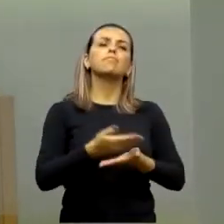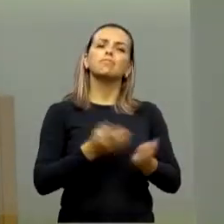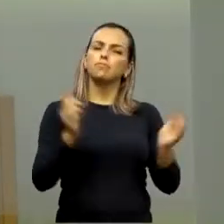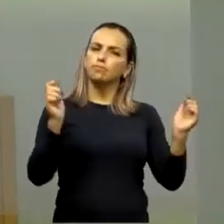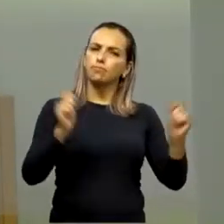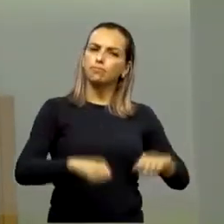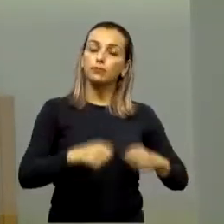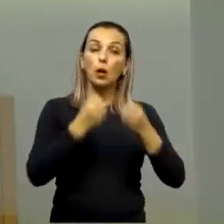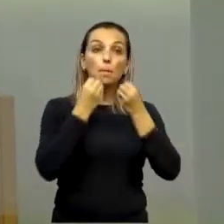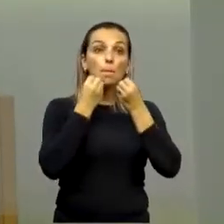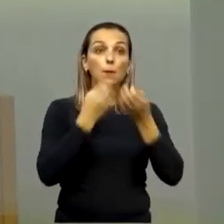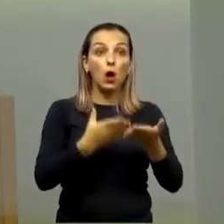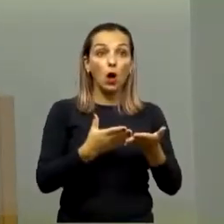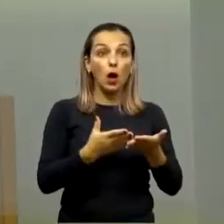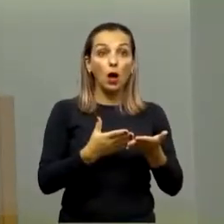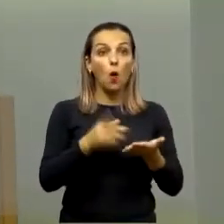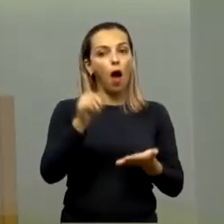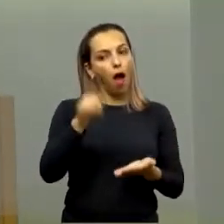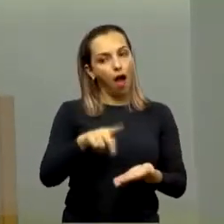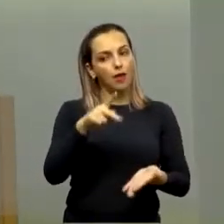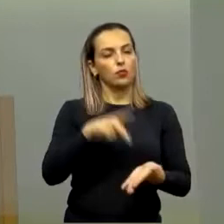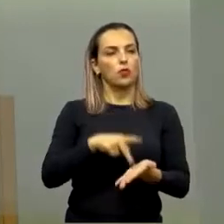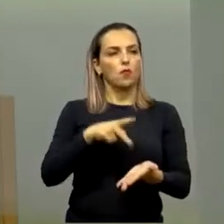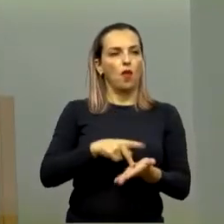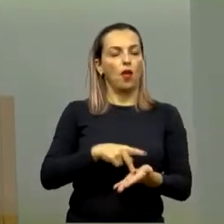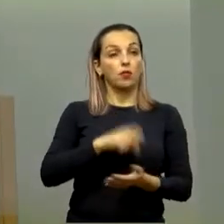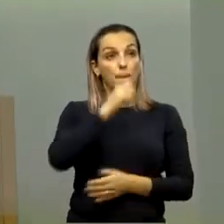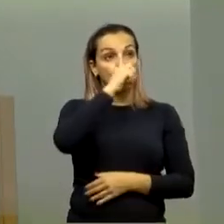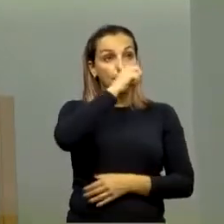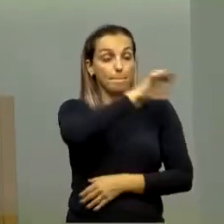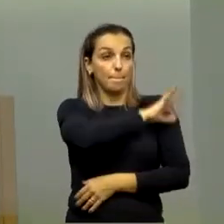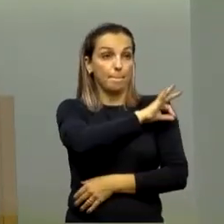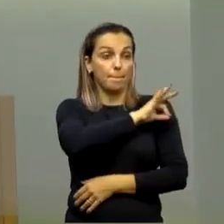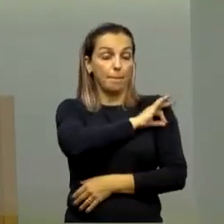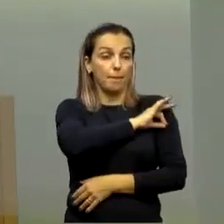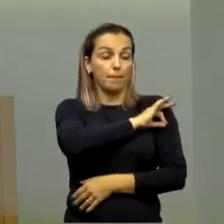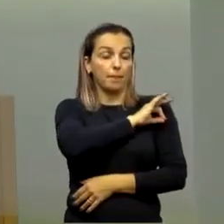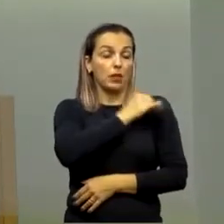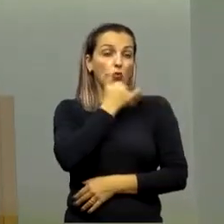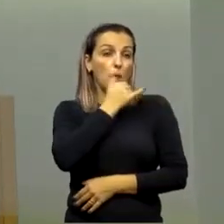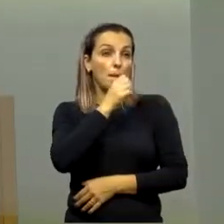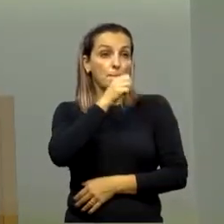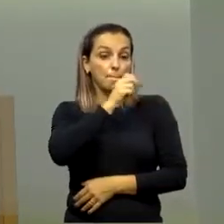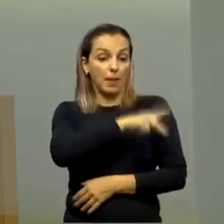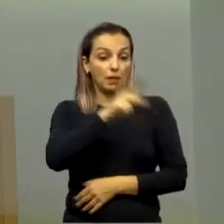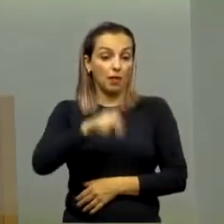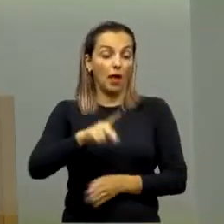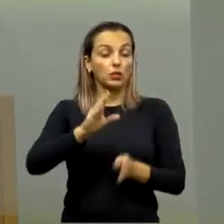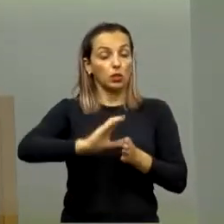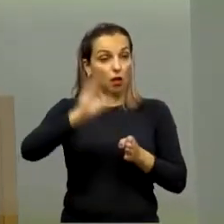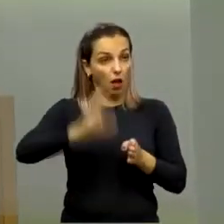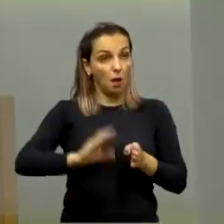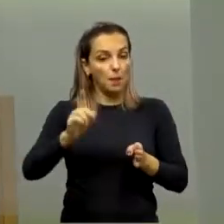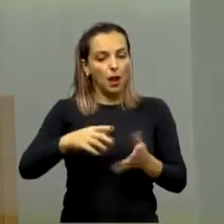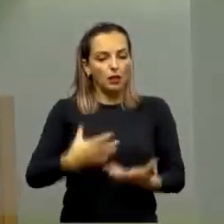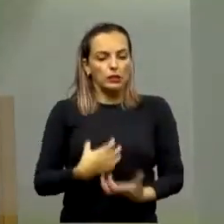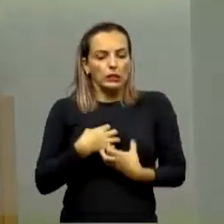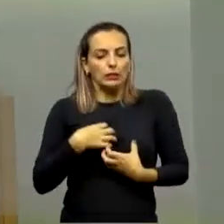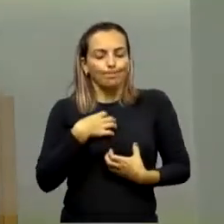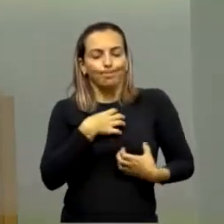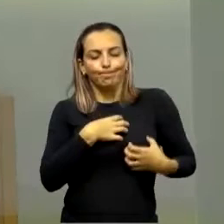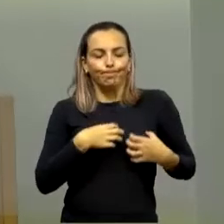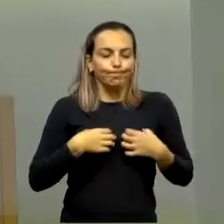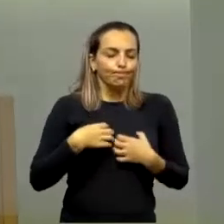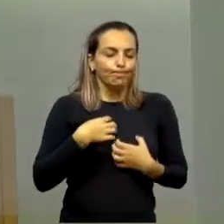conversa muito é isso daí e o presidente e eu participei o que que o que que é angústia que